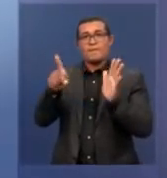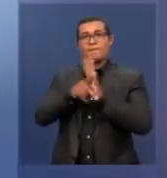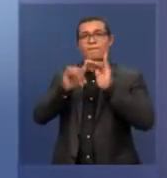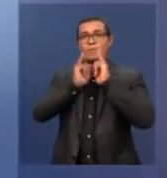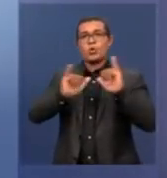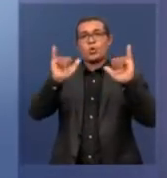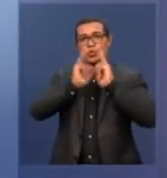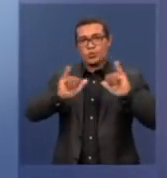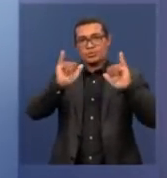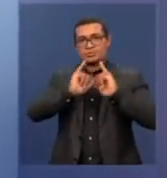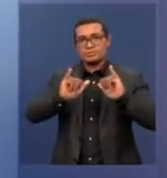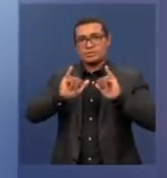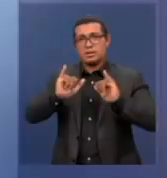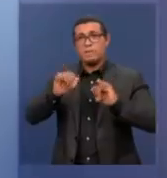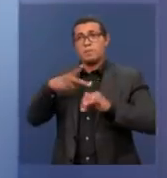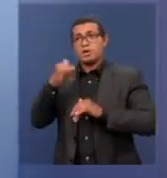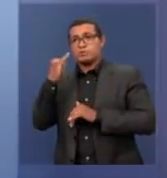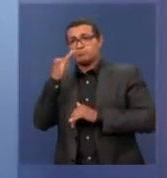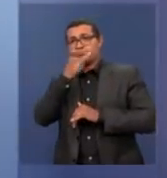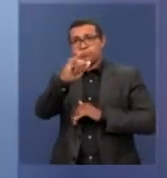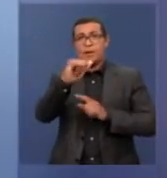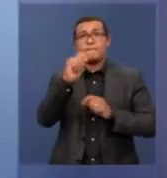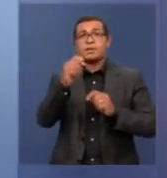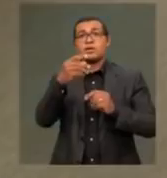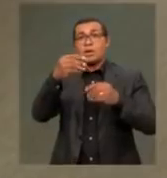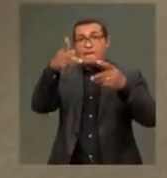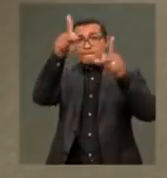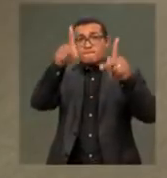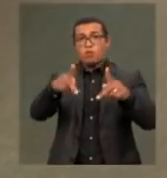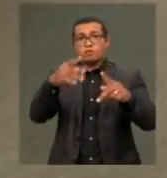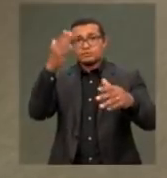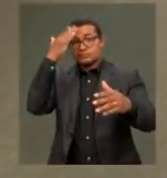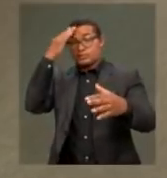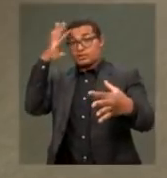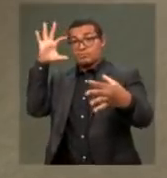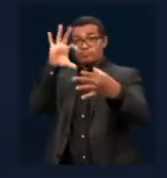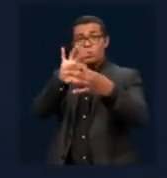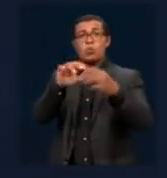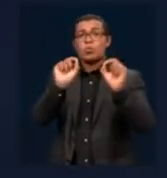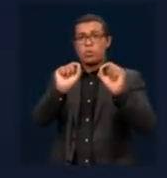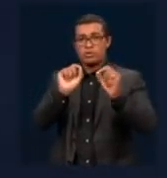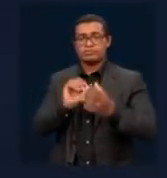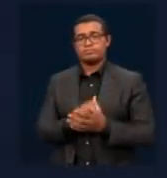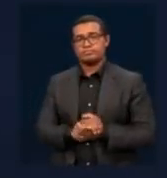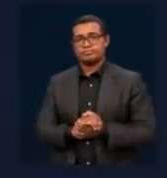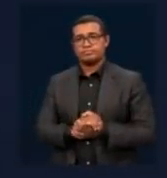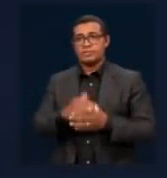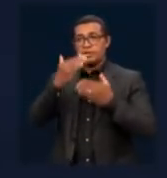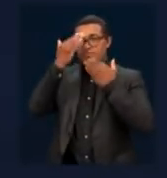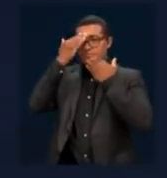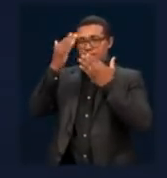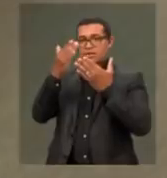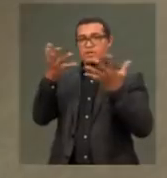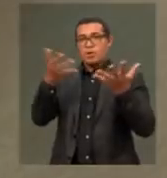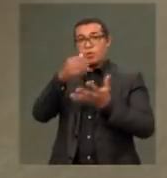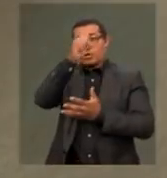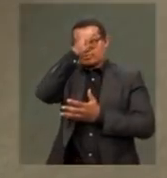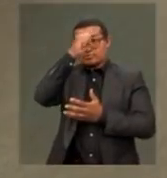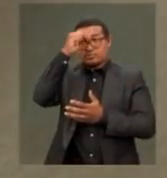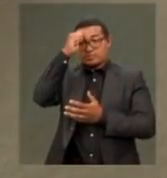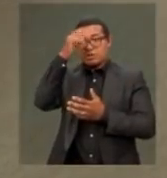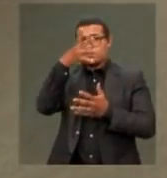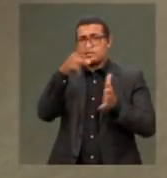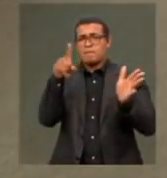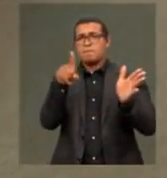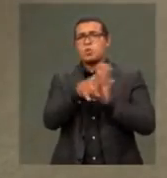prestando do trabalho à população capixaba obrigar o candidato e agora andré moreira a palavra sua pra quem vai